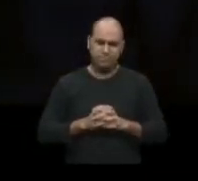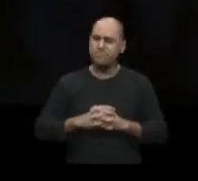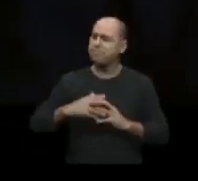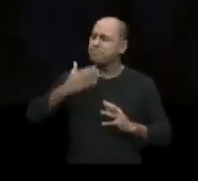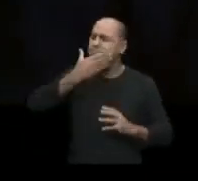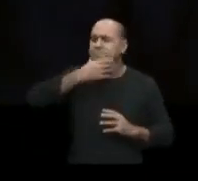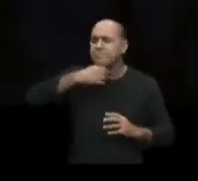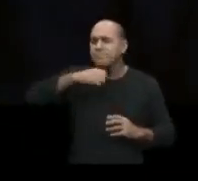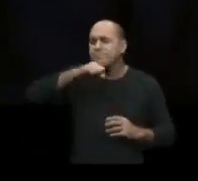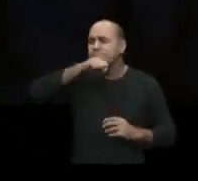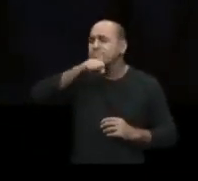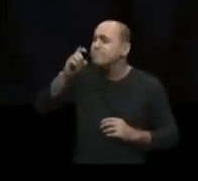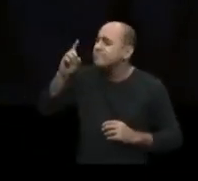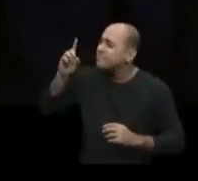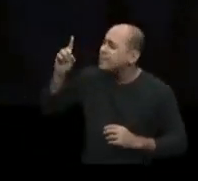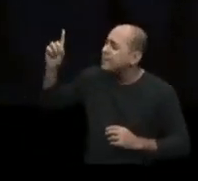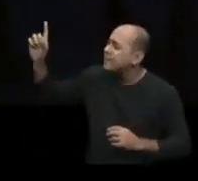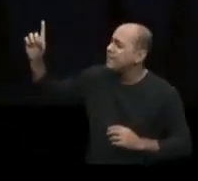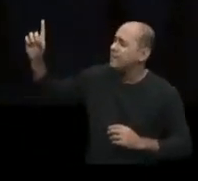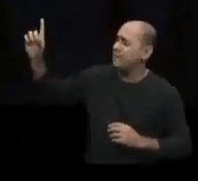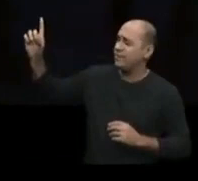Pai,